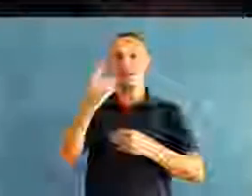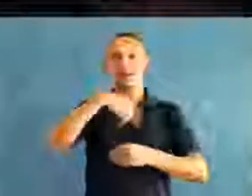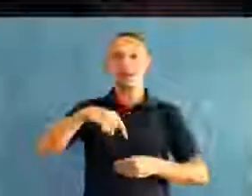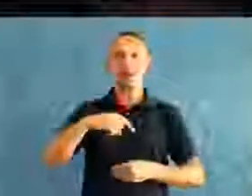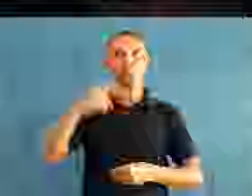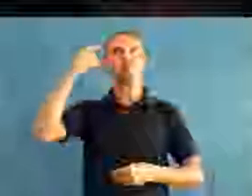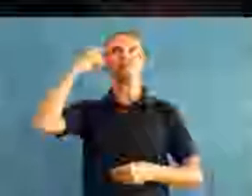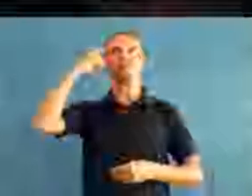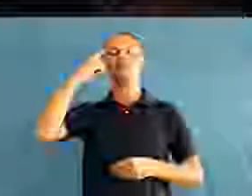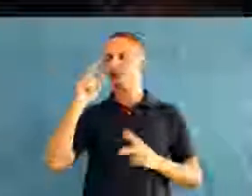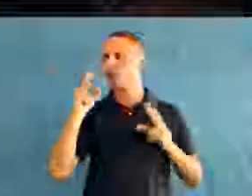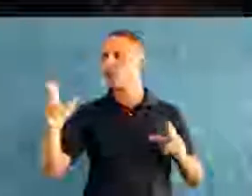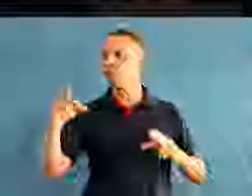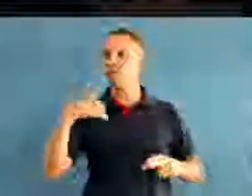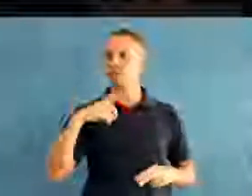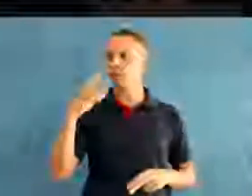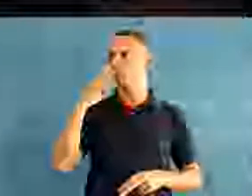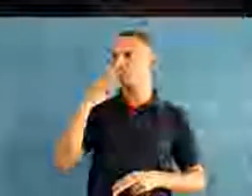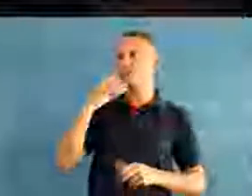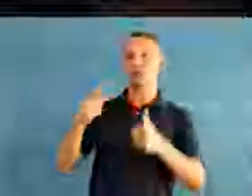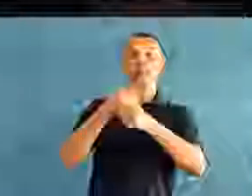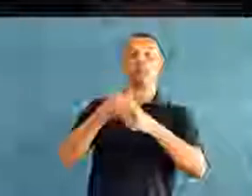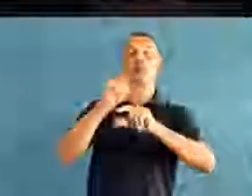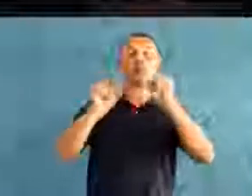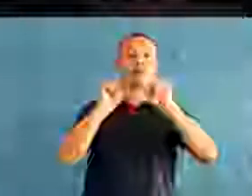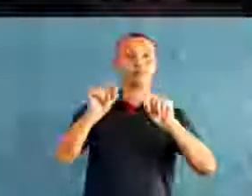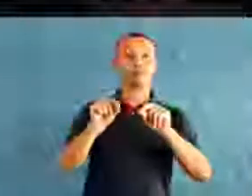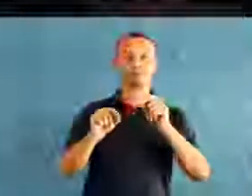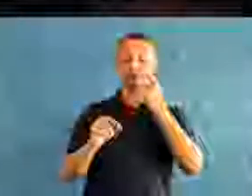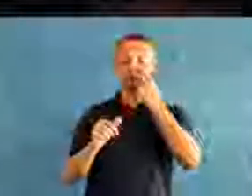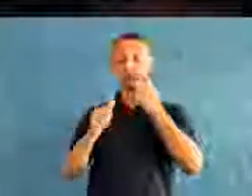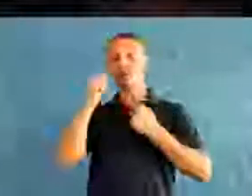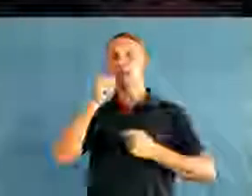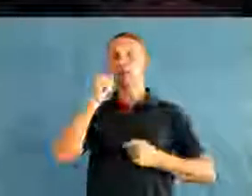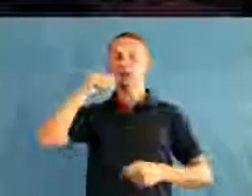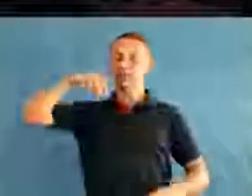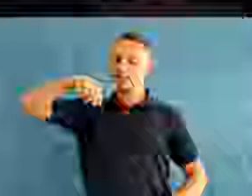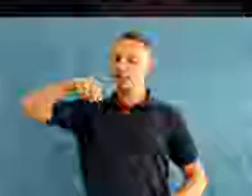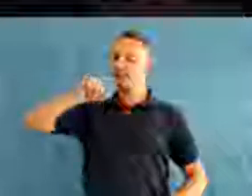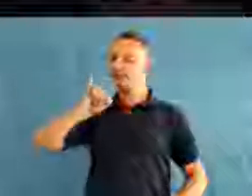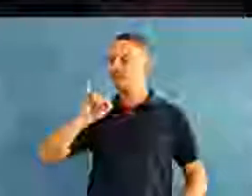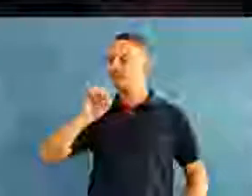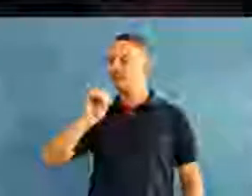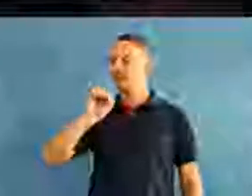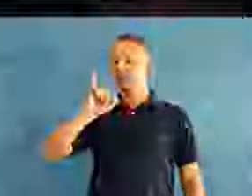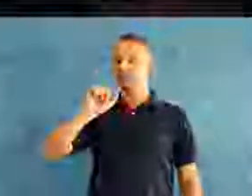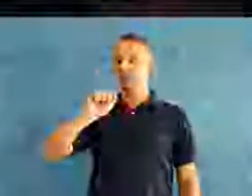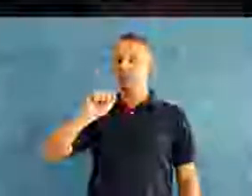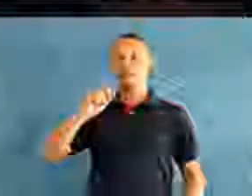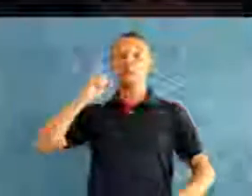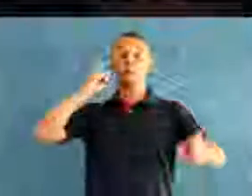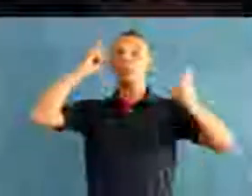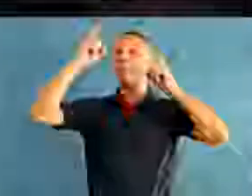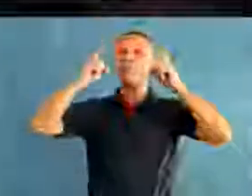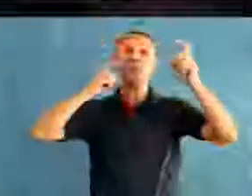por tal encantamento. O primeiro motivo foi a preocupação pioneira com a condição precária de vida das